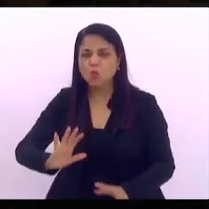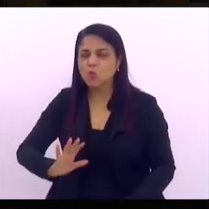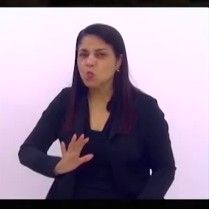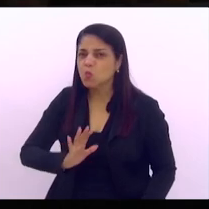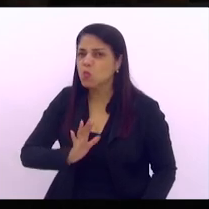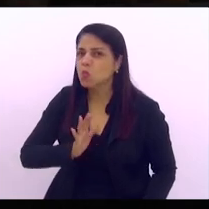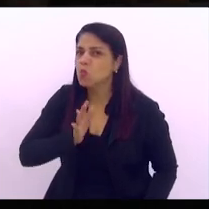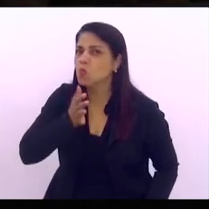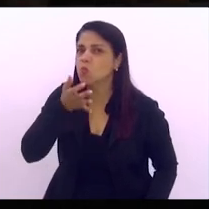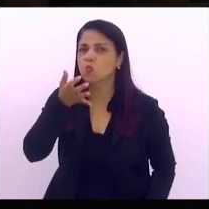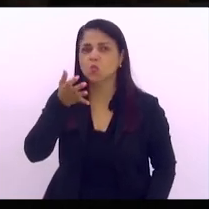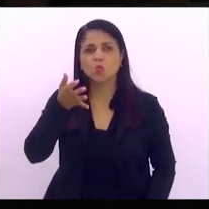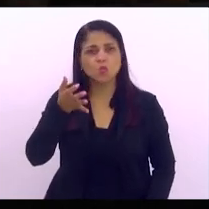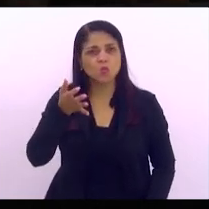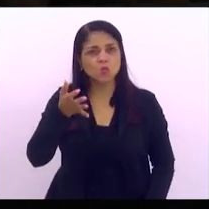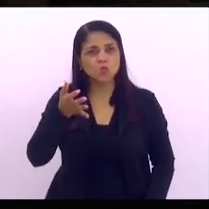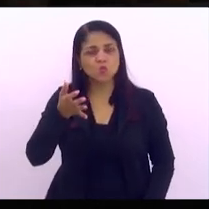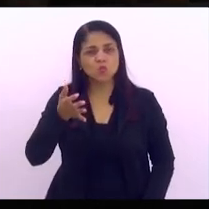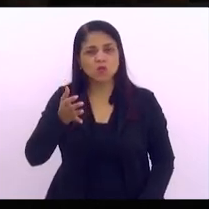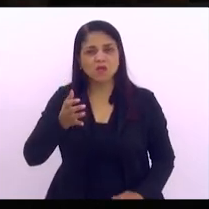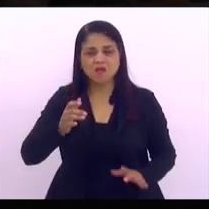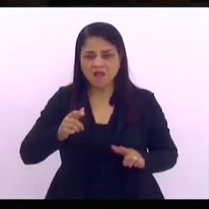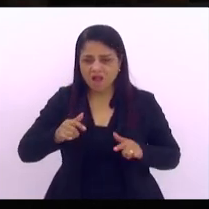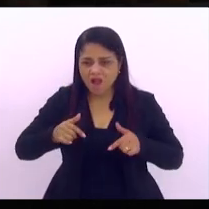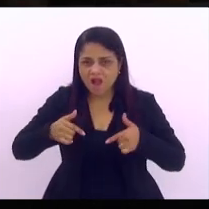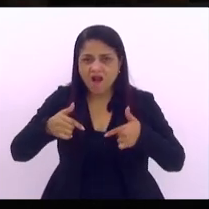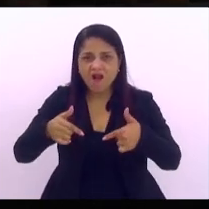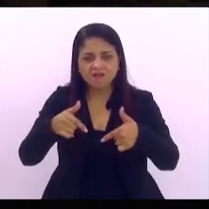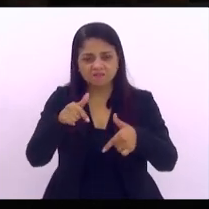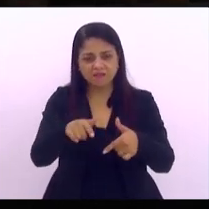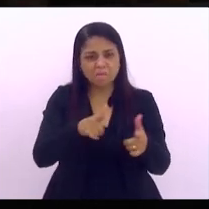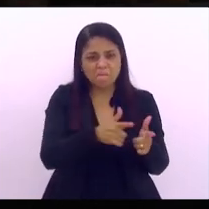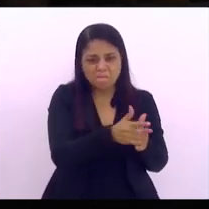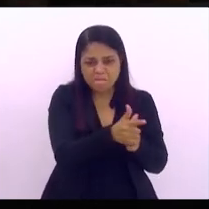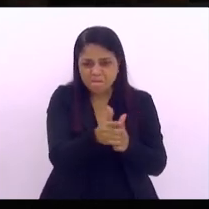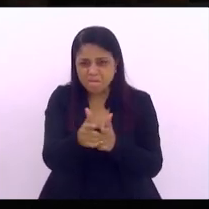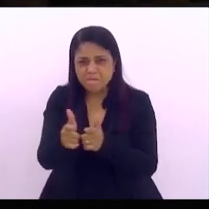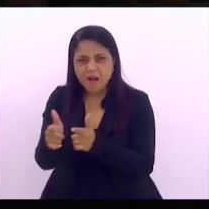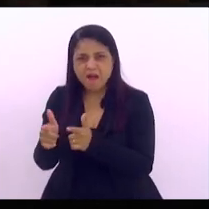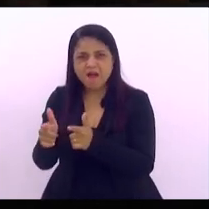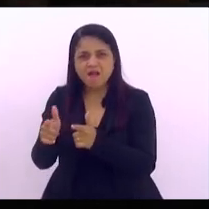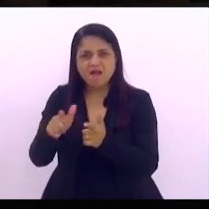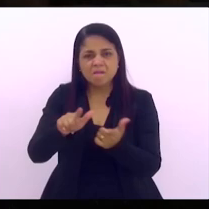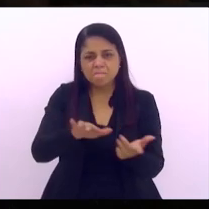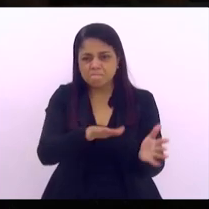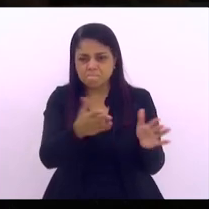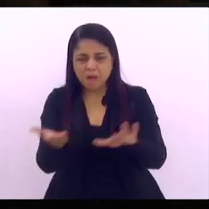Como esses atos que lá foram praticados